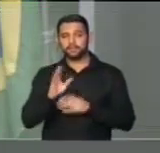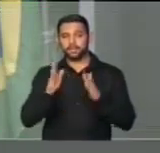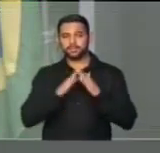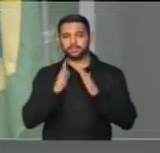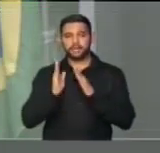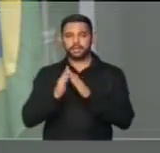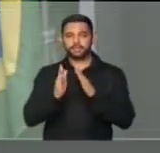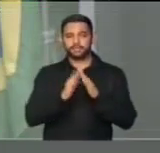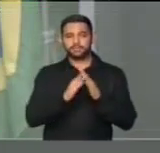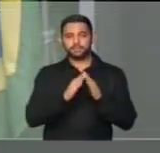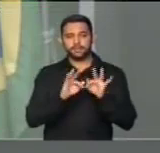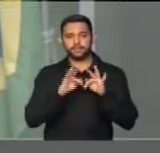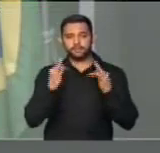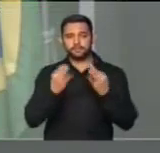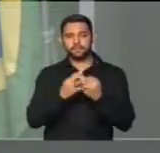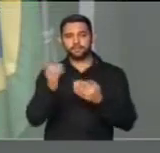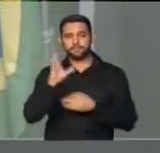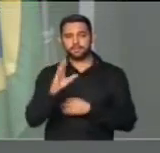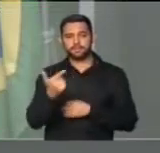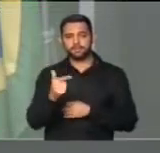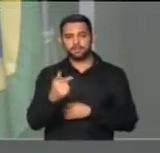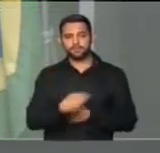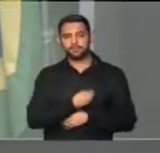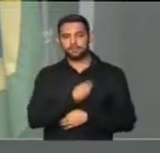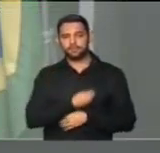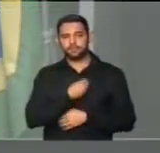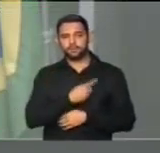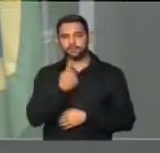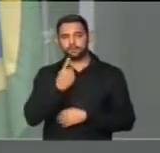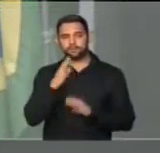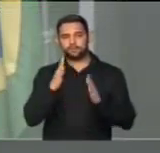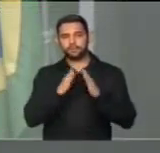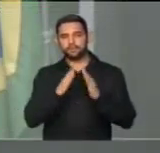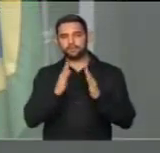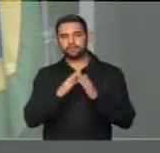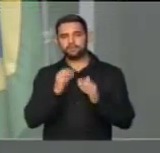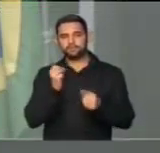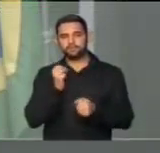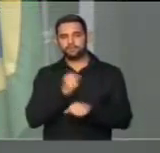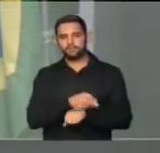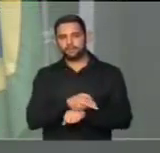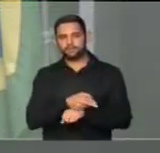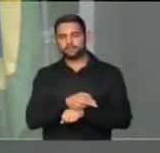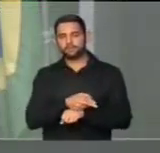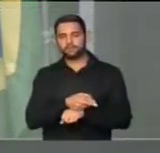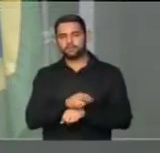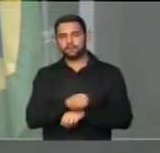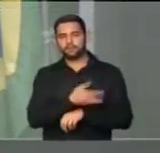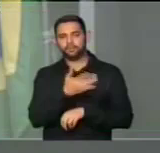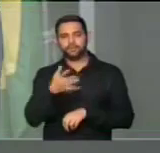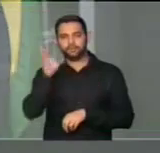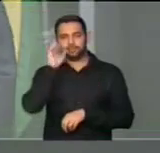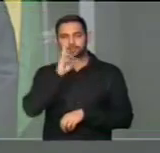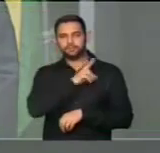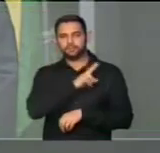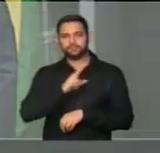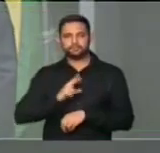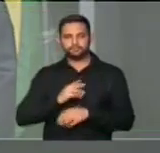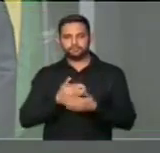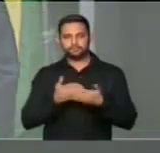lares brasileiros não têm um morador empregado. Enquanto, senhor